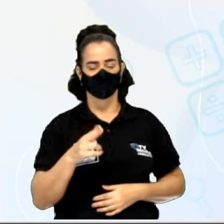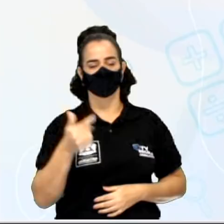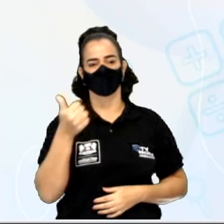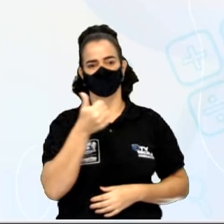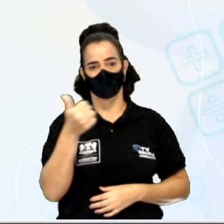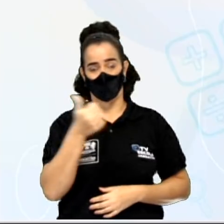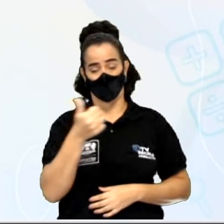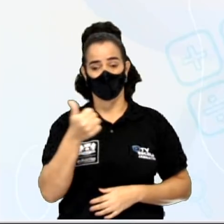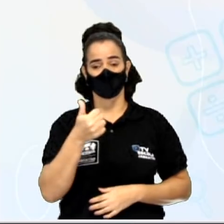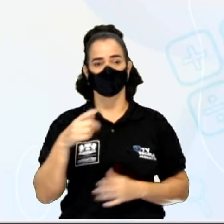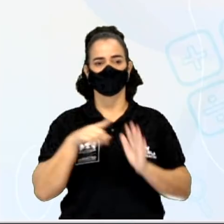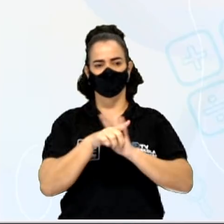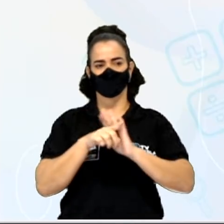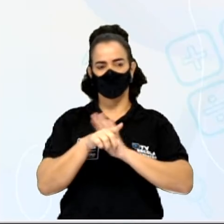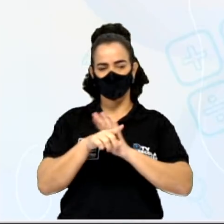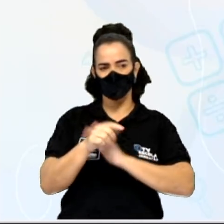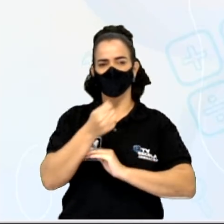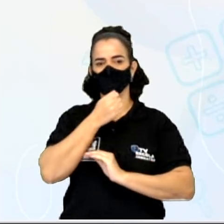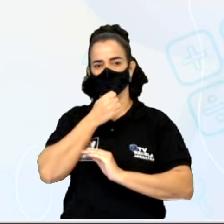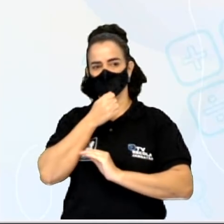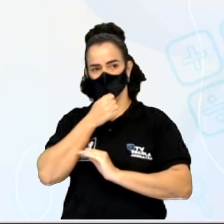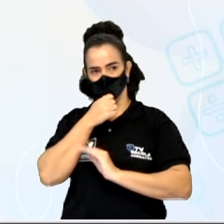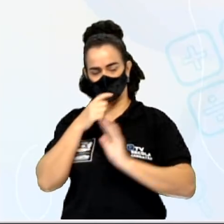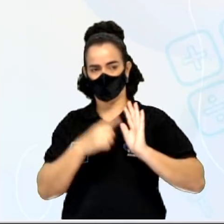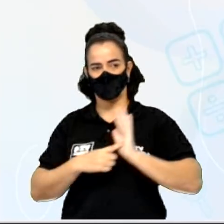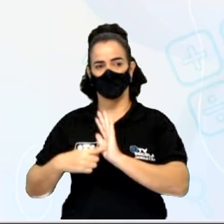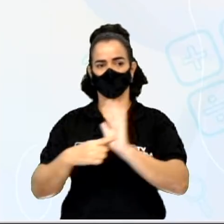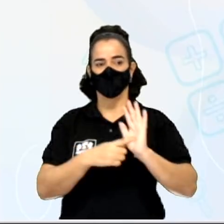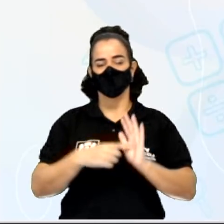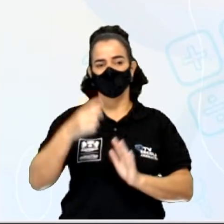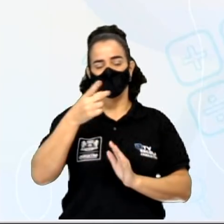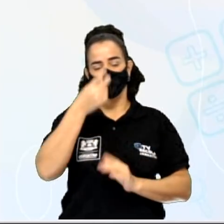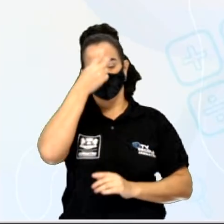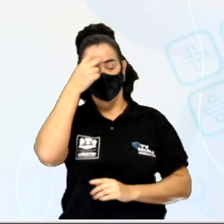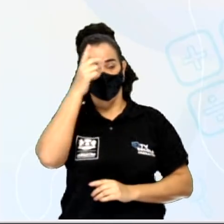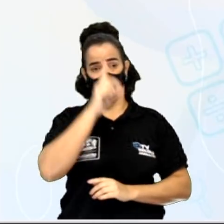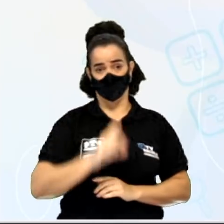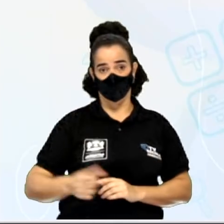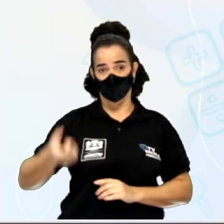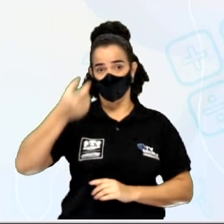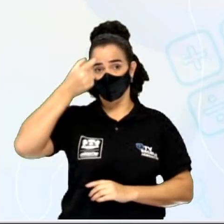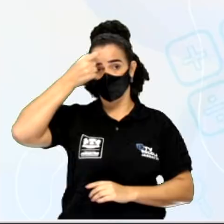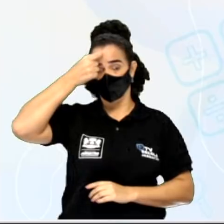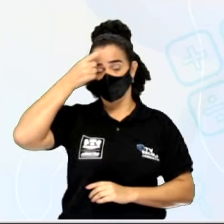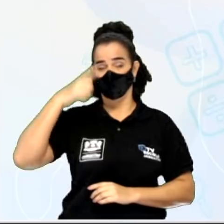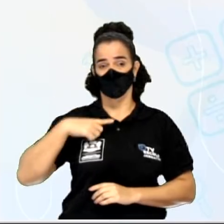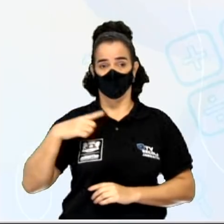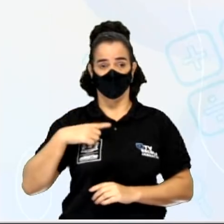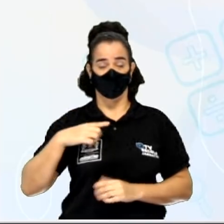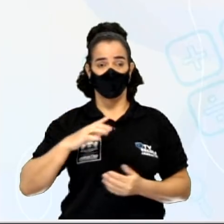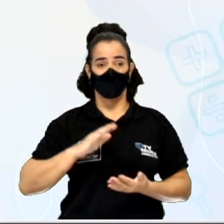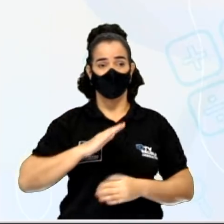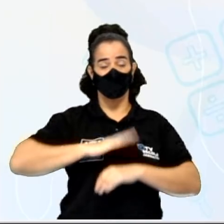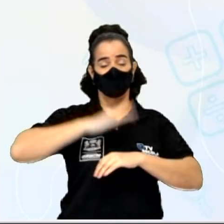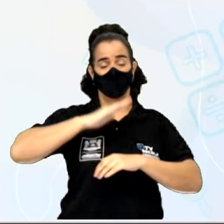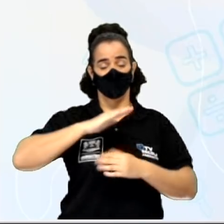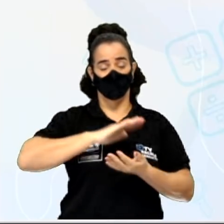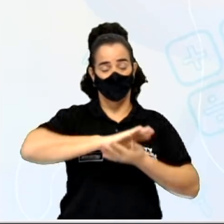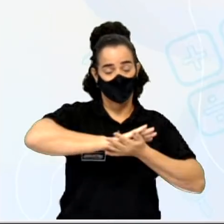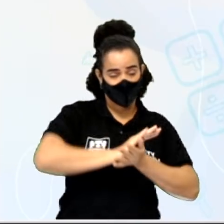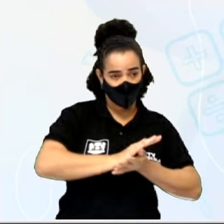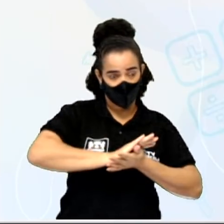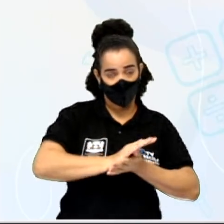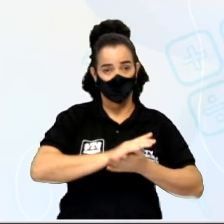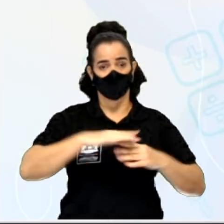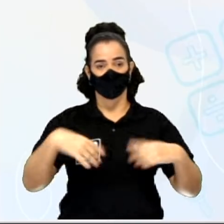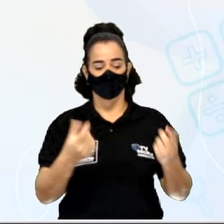A pesquisa indica ainda que os deficientes mentais são os que sofrem maior preconceito. No trecho destacado, a palavra